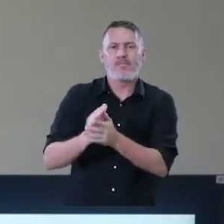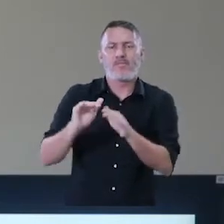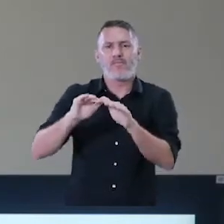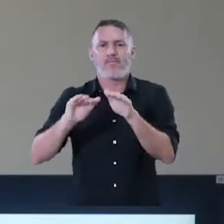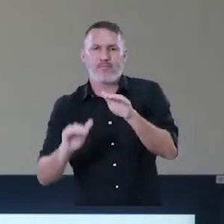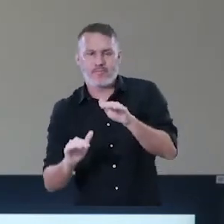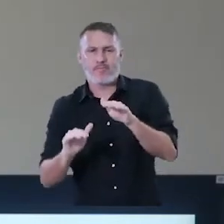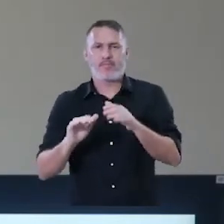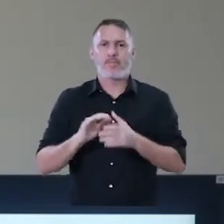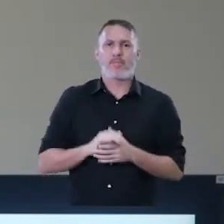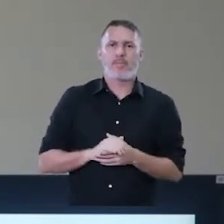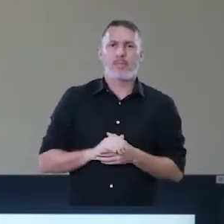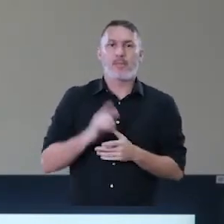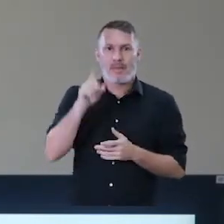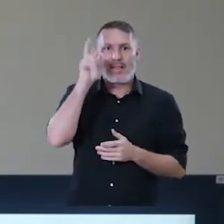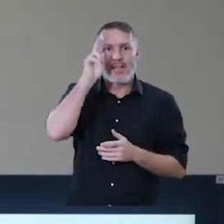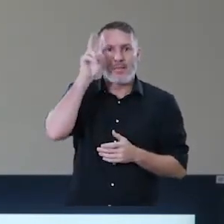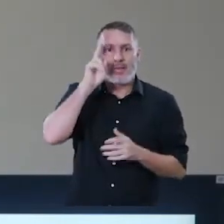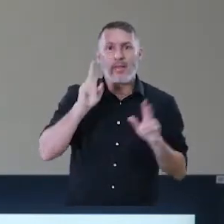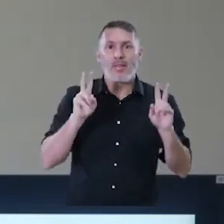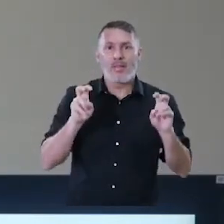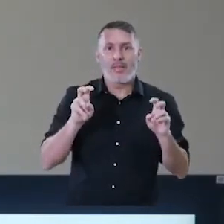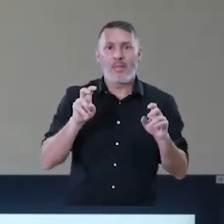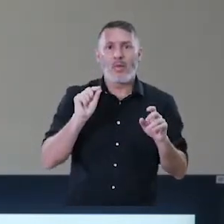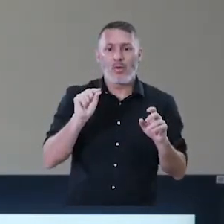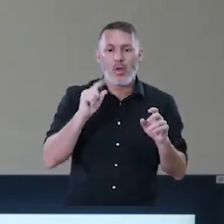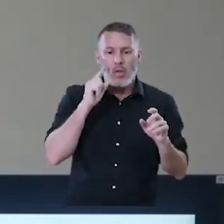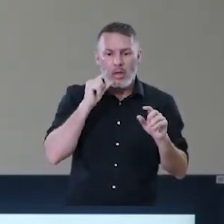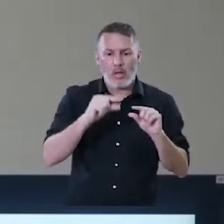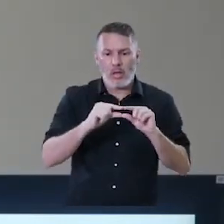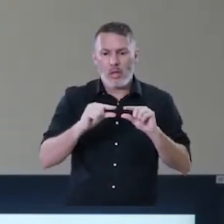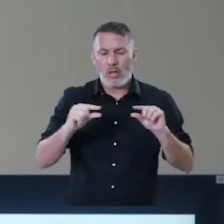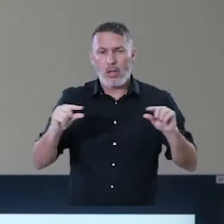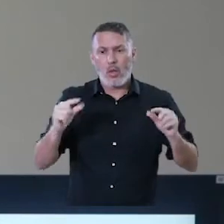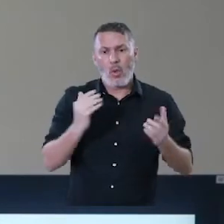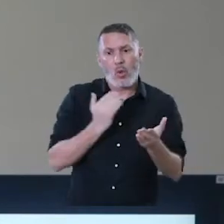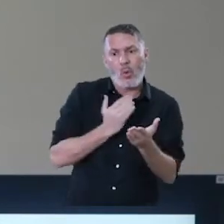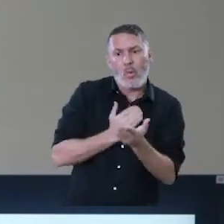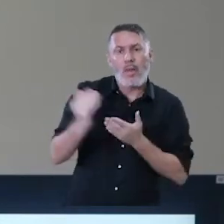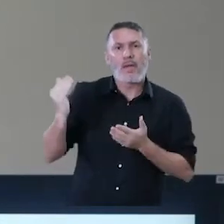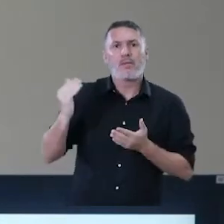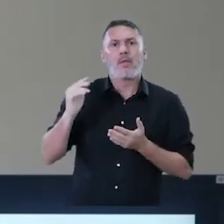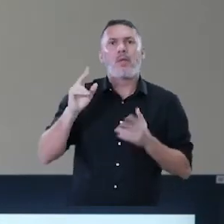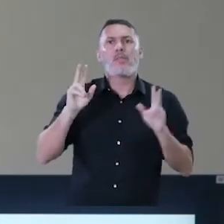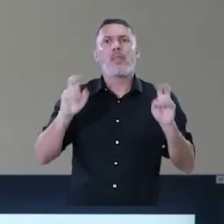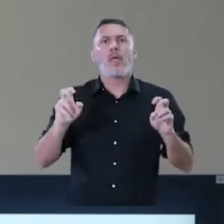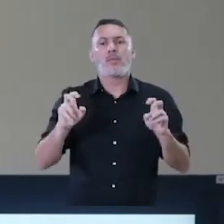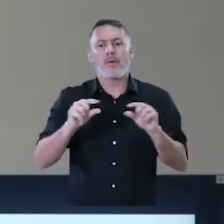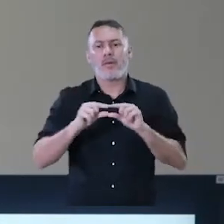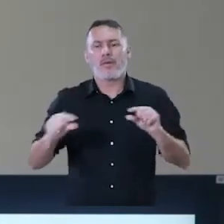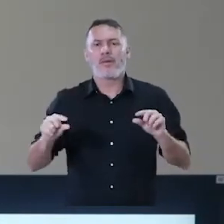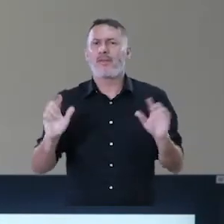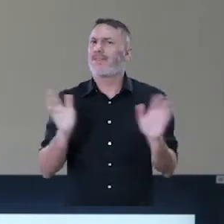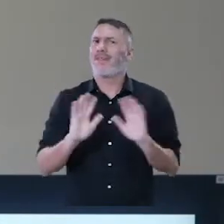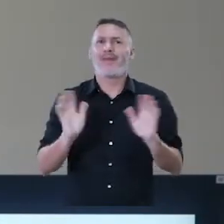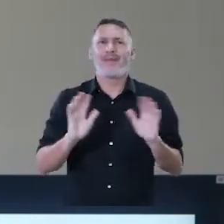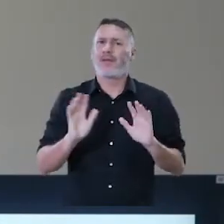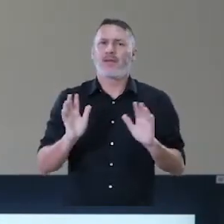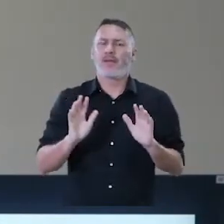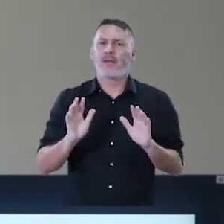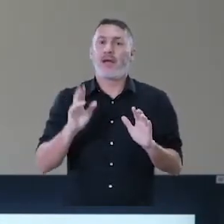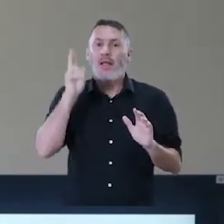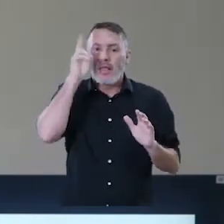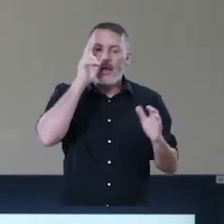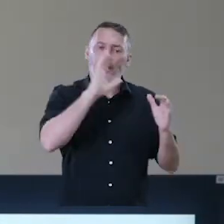o cara já começou com o tema? Calma, vá devagar. Antes de iniciar o tema,